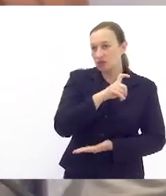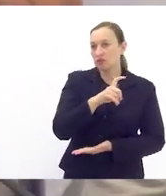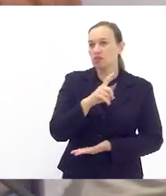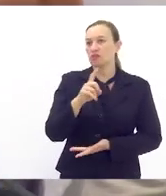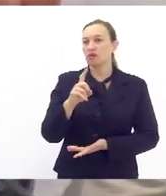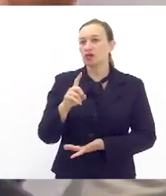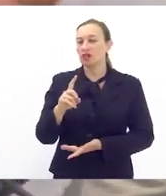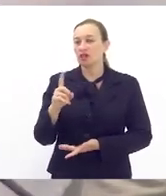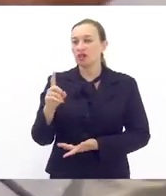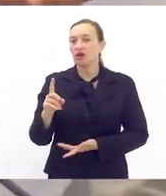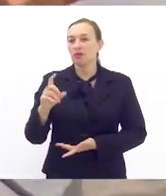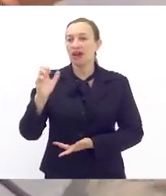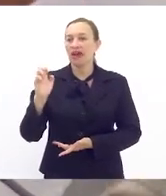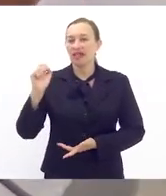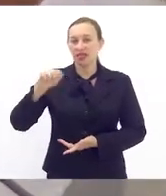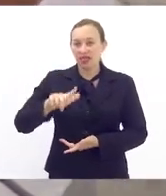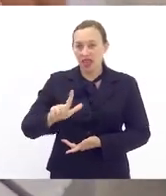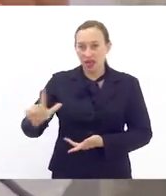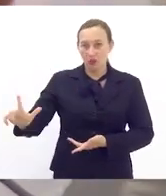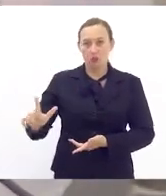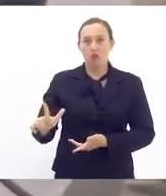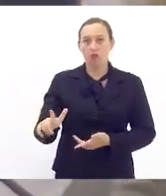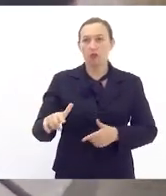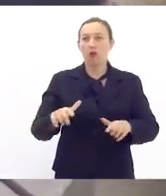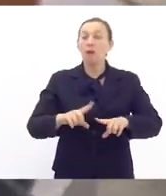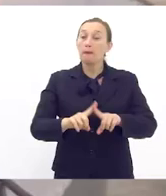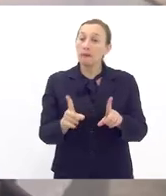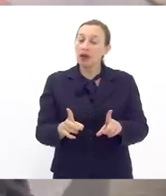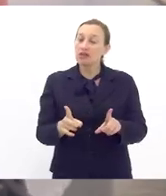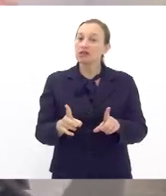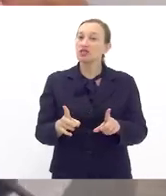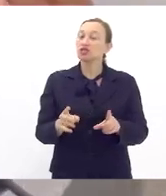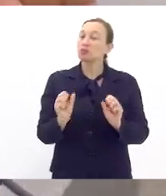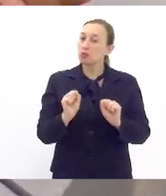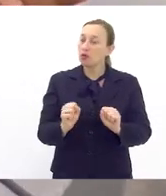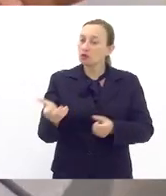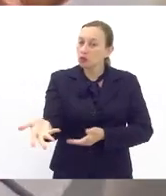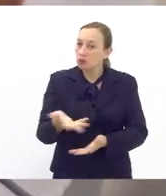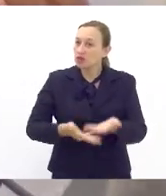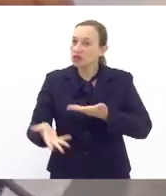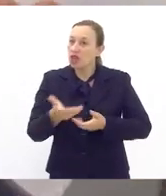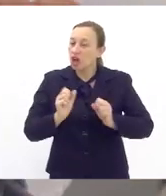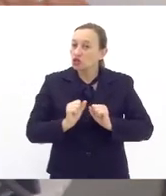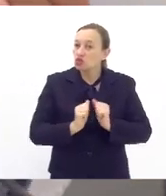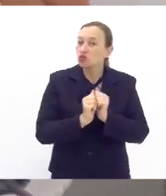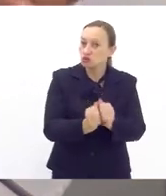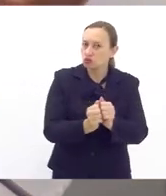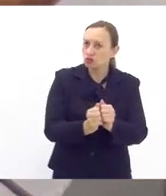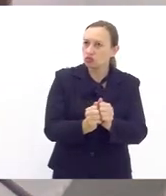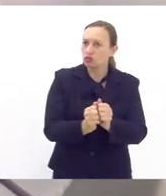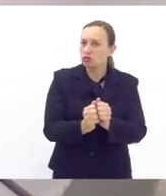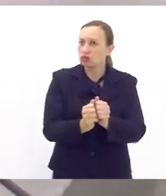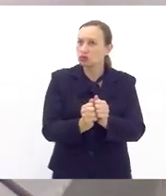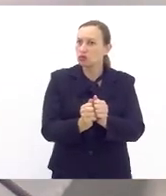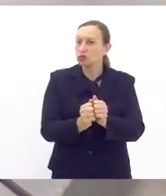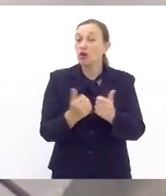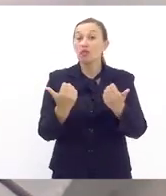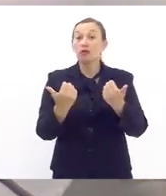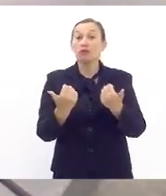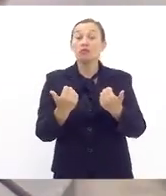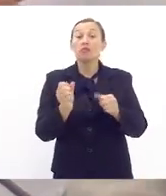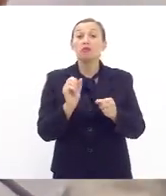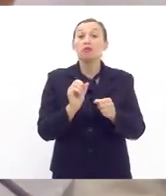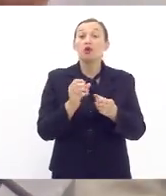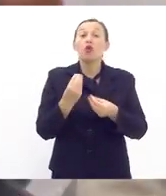a gente se fale e que a gente possa fazer essa poda junto o que que falta precisa que alguém desliga a alta tensão